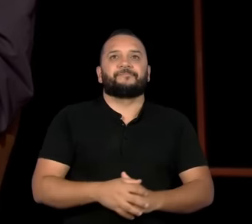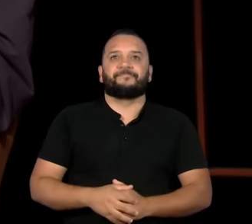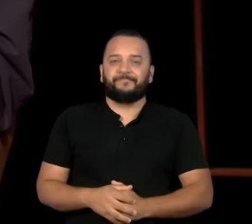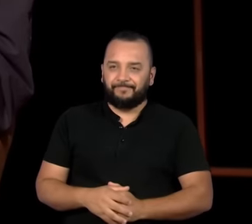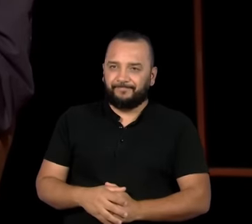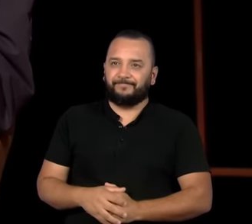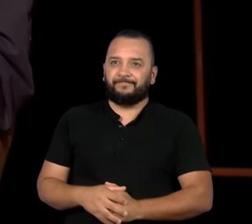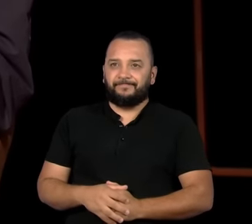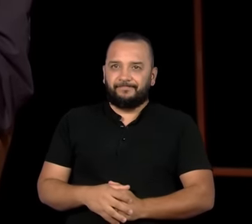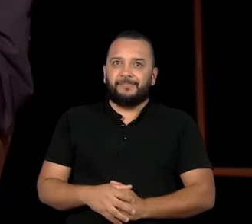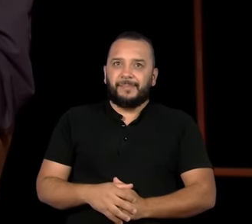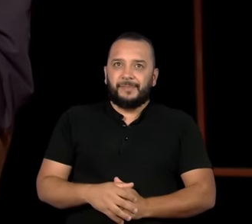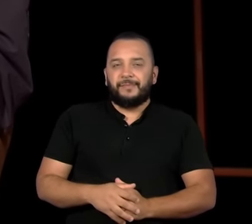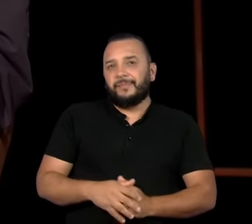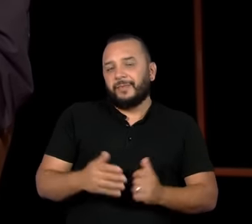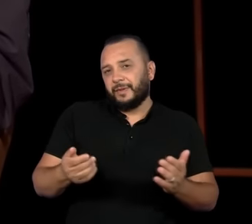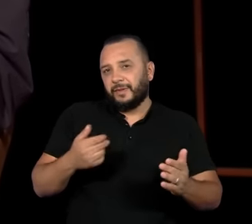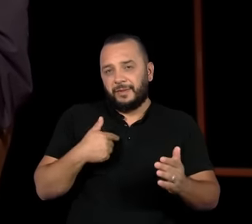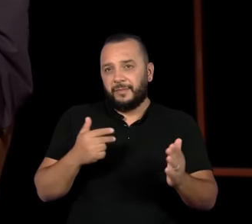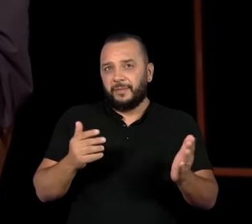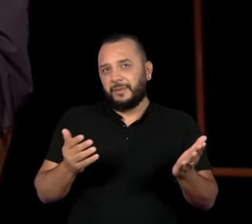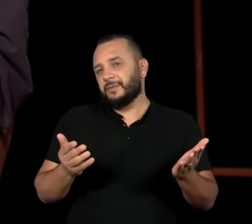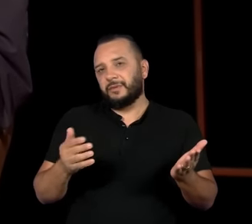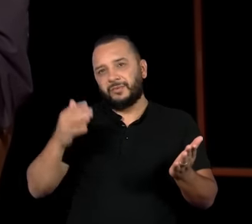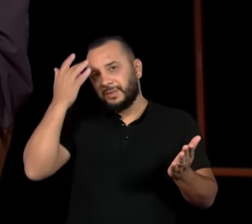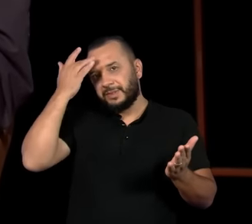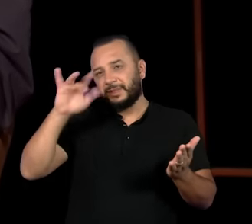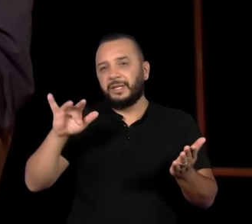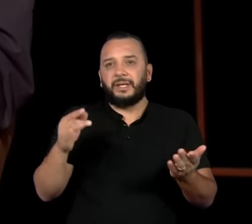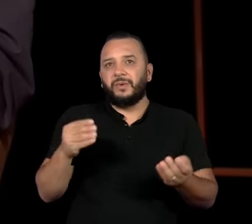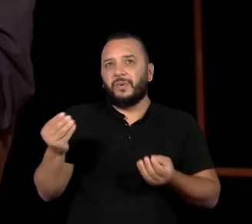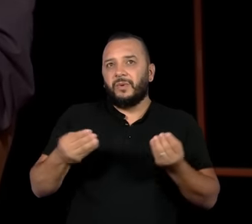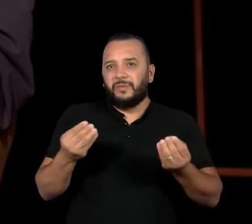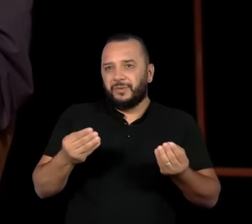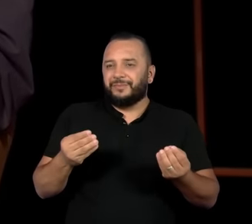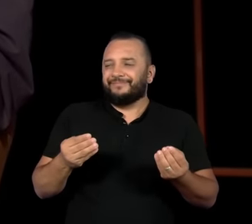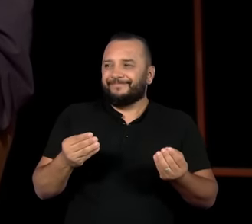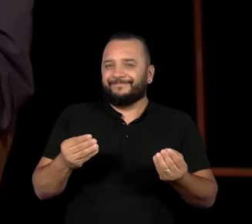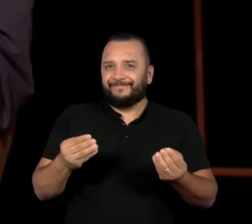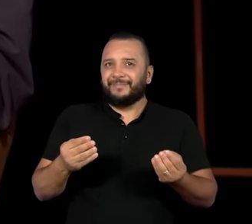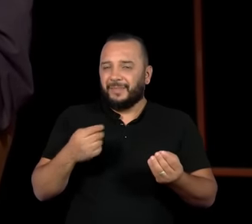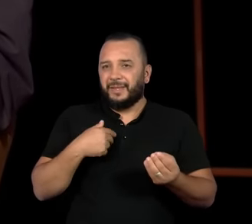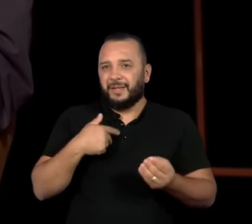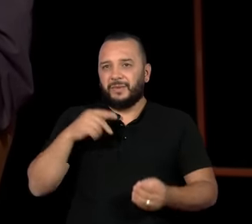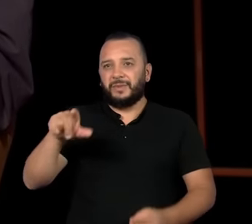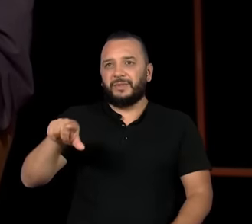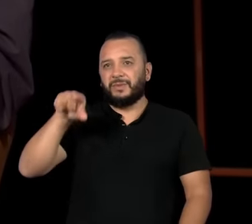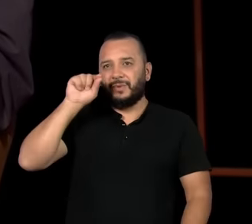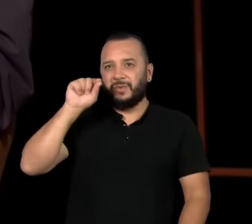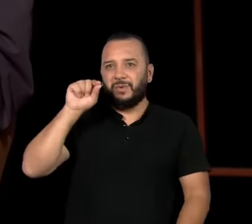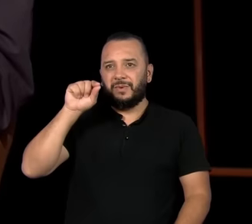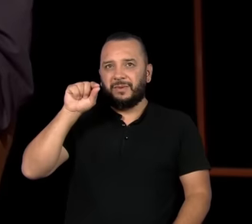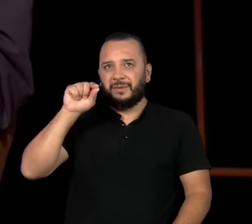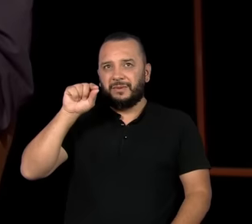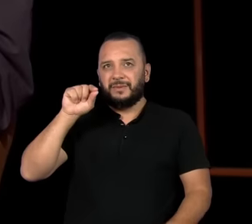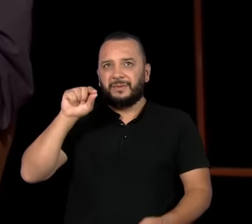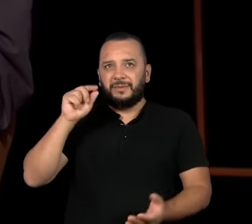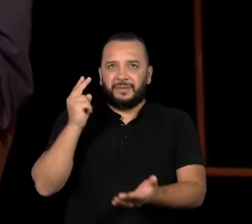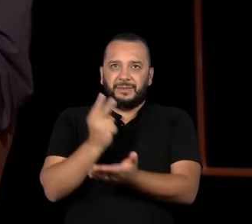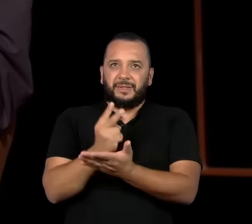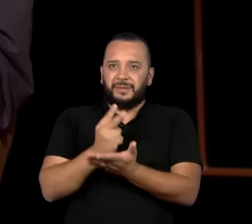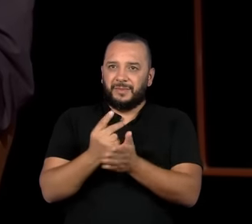seja quando for e em que condições for, eu sempre opto pela